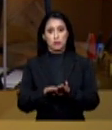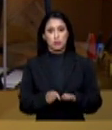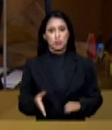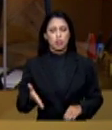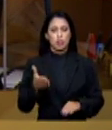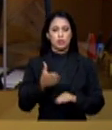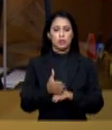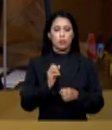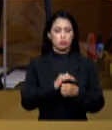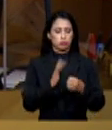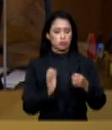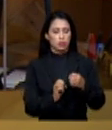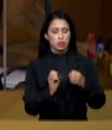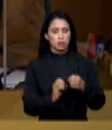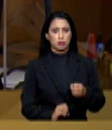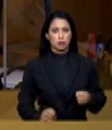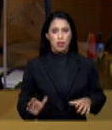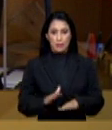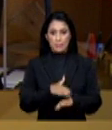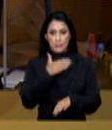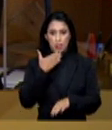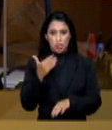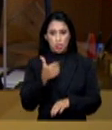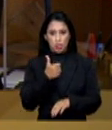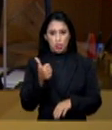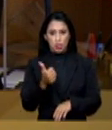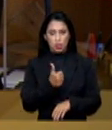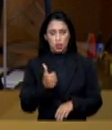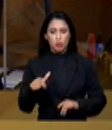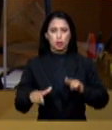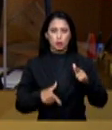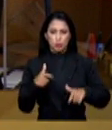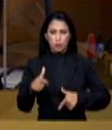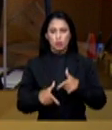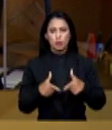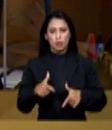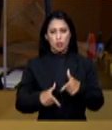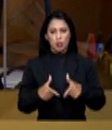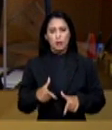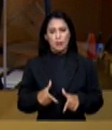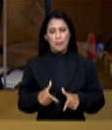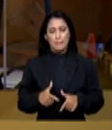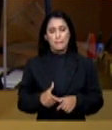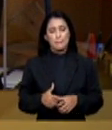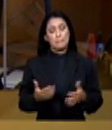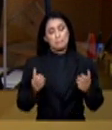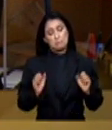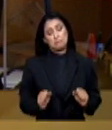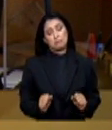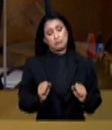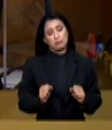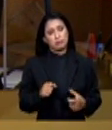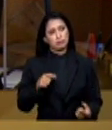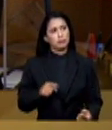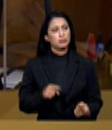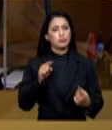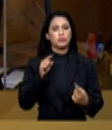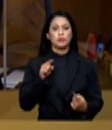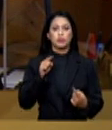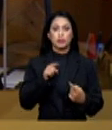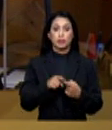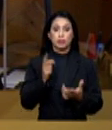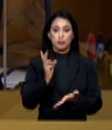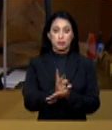do acesso ao saneamento básico e a melhoria da qualidade de prestação de serviço até poderia objetar se